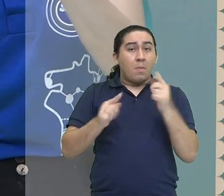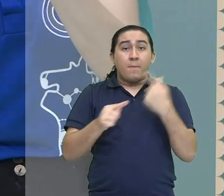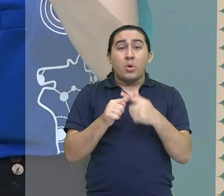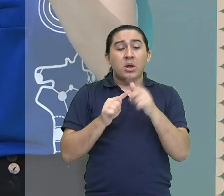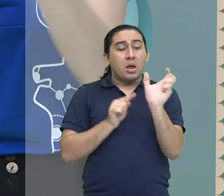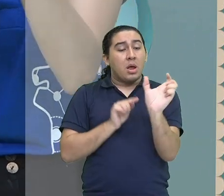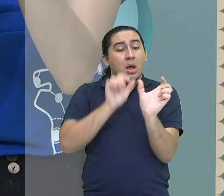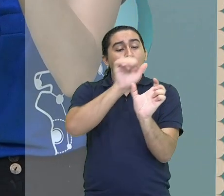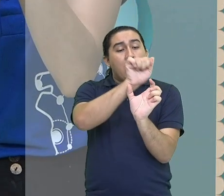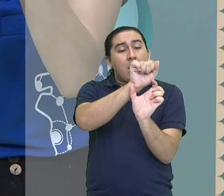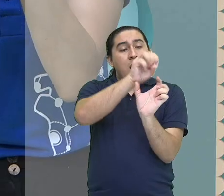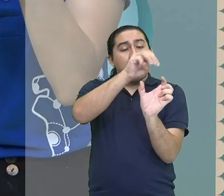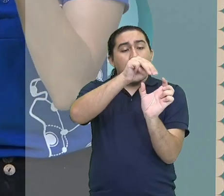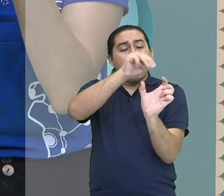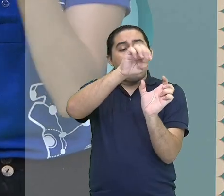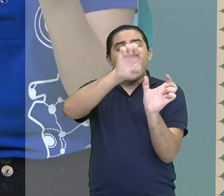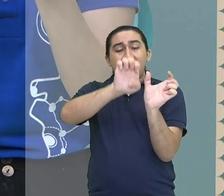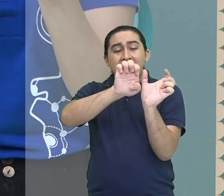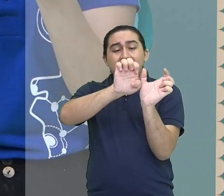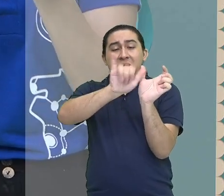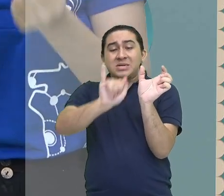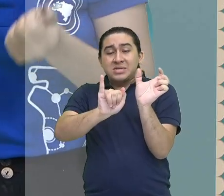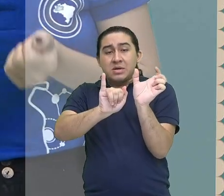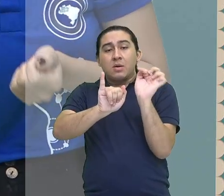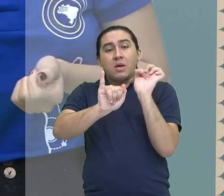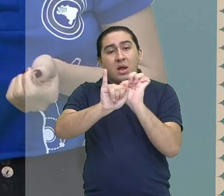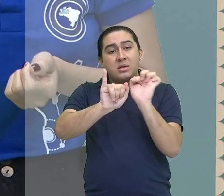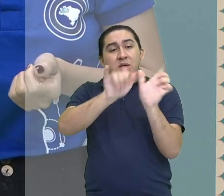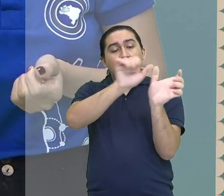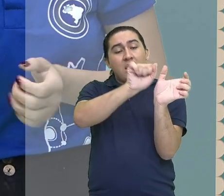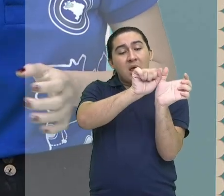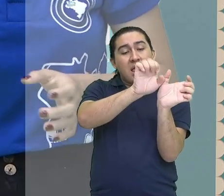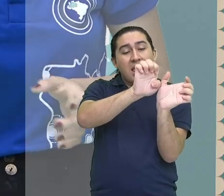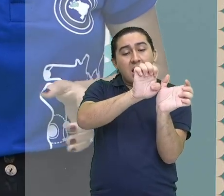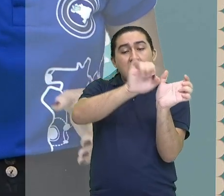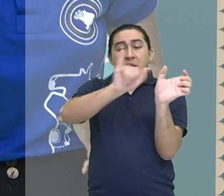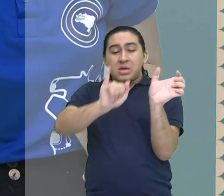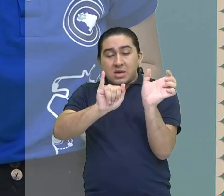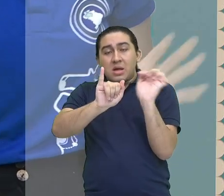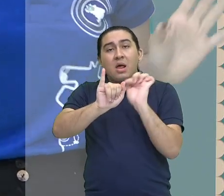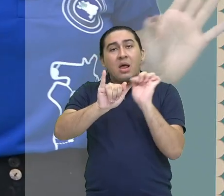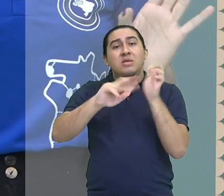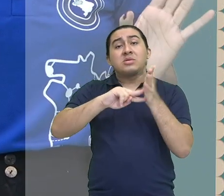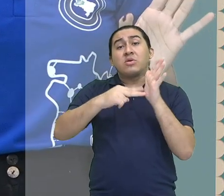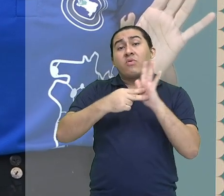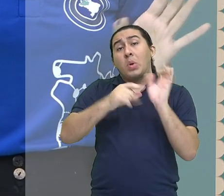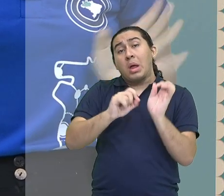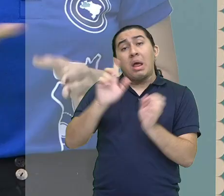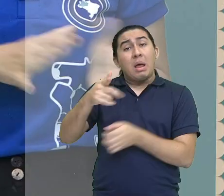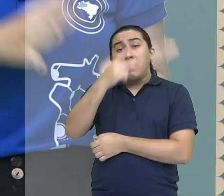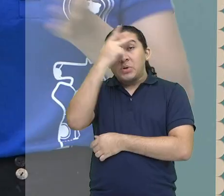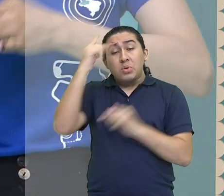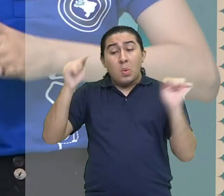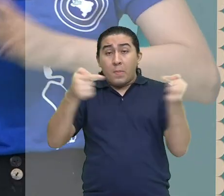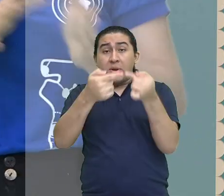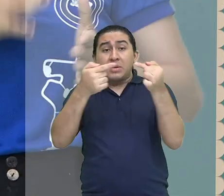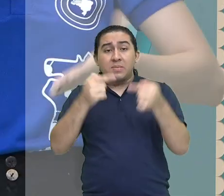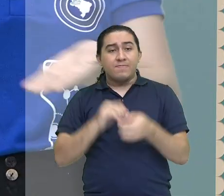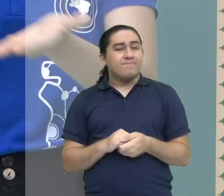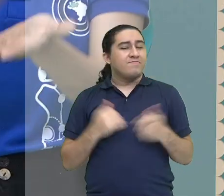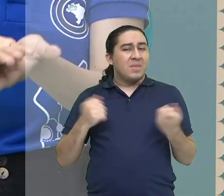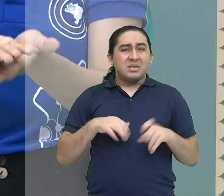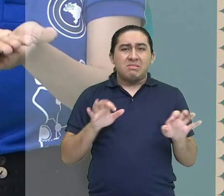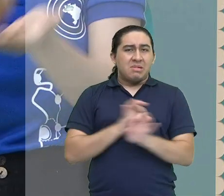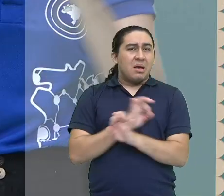expressão morfológica, o próprio morfema, digamos aí, essa parte final, diz quem é a pessoa, tá bom? Então, a gente nem